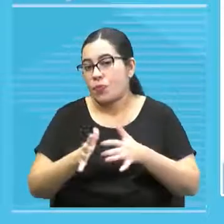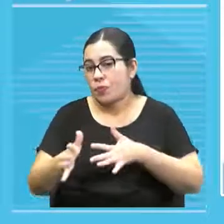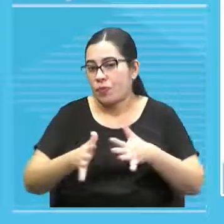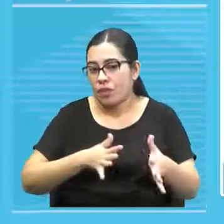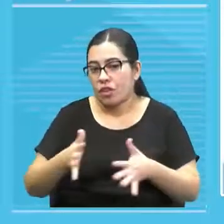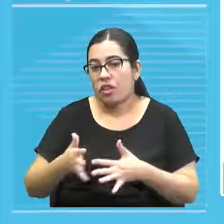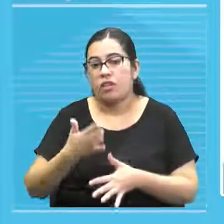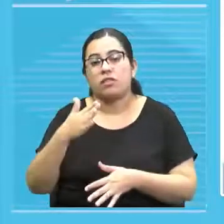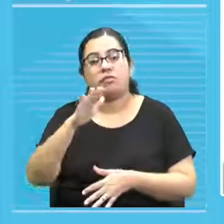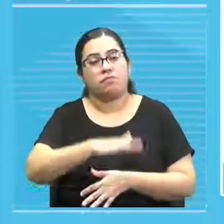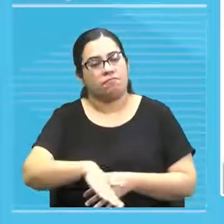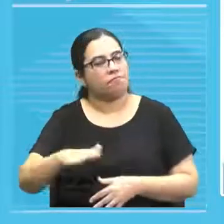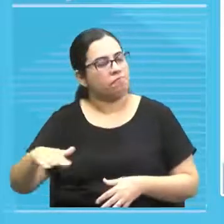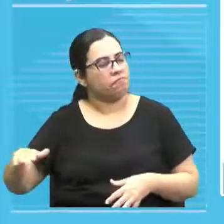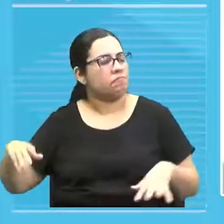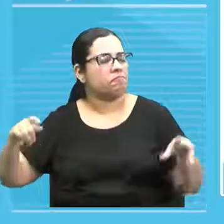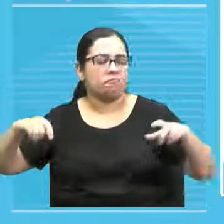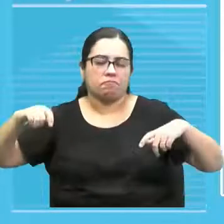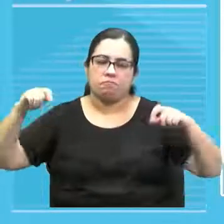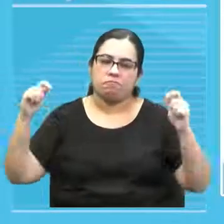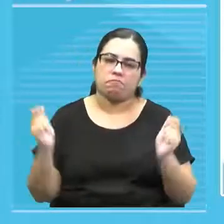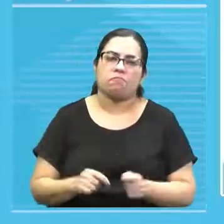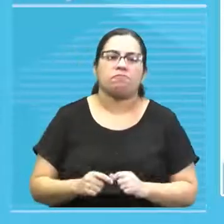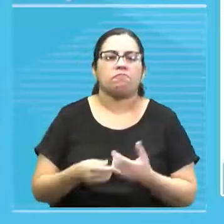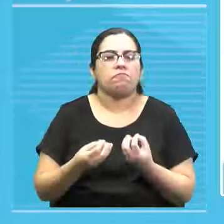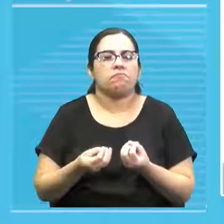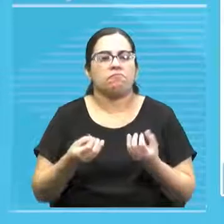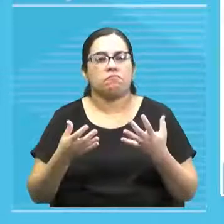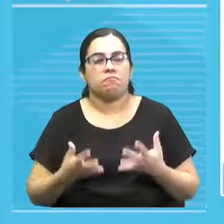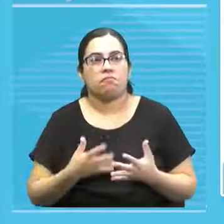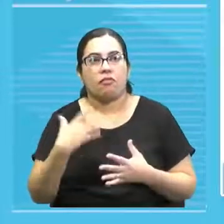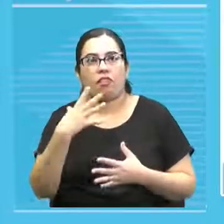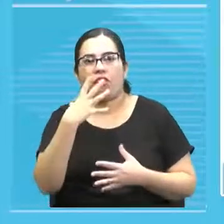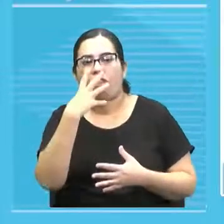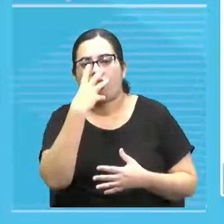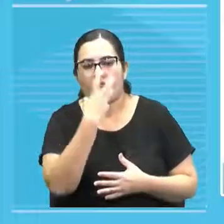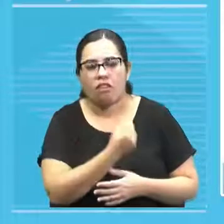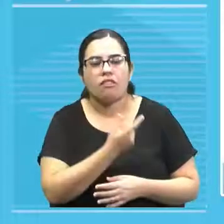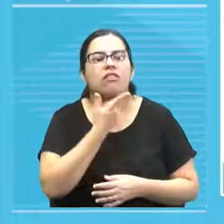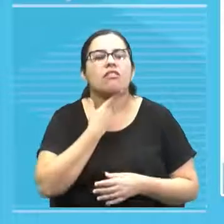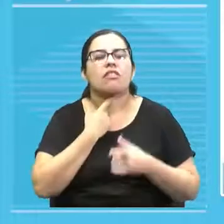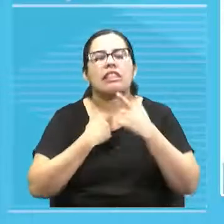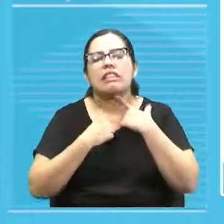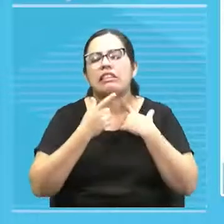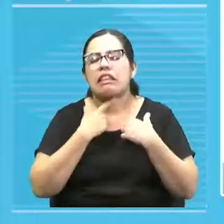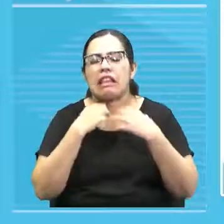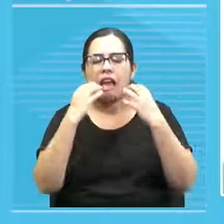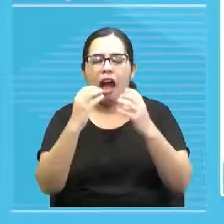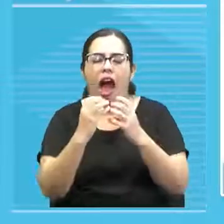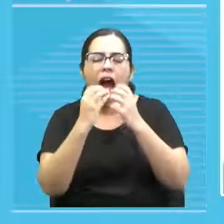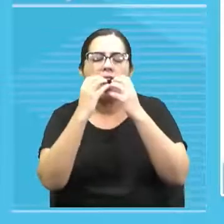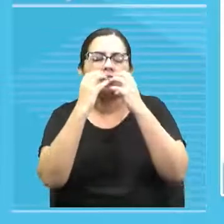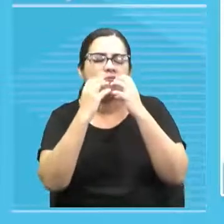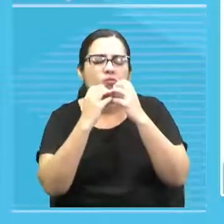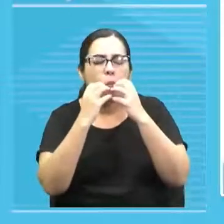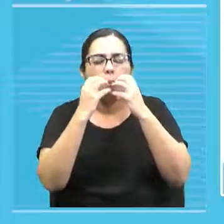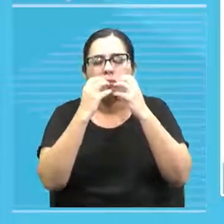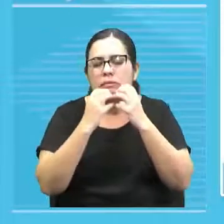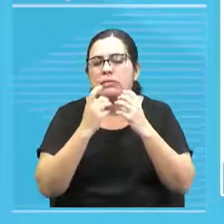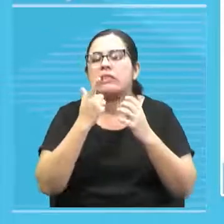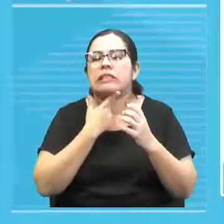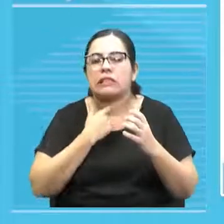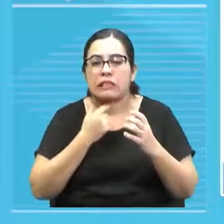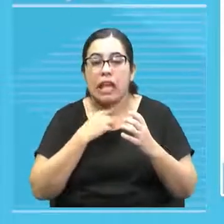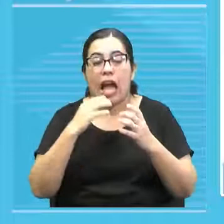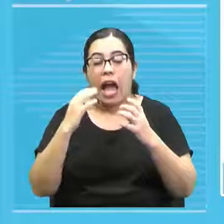isso as crianças de fato elas são guiadas para querer comer o hambúrguer não é o cada